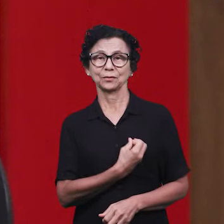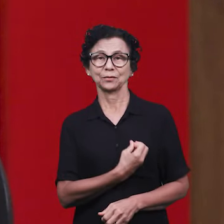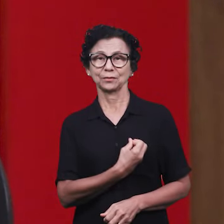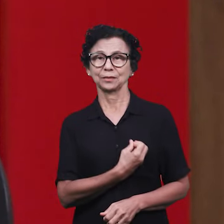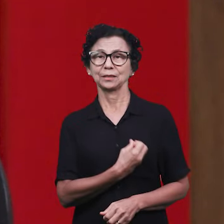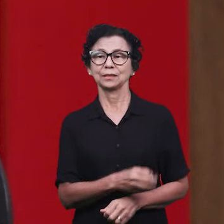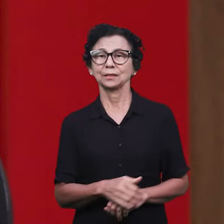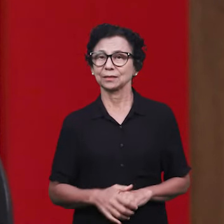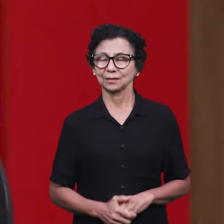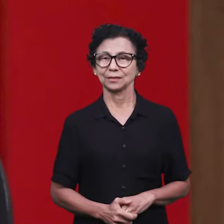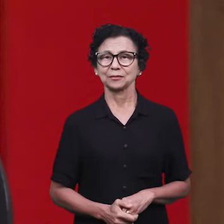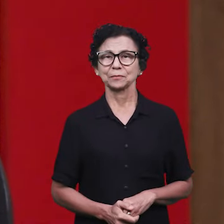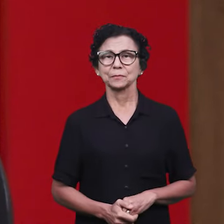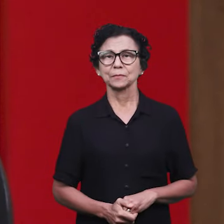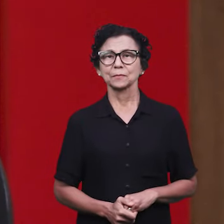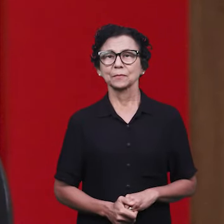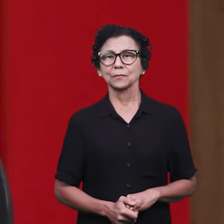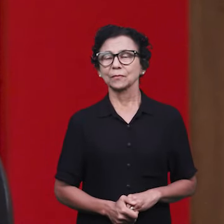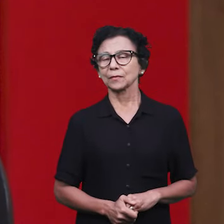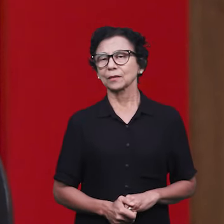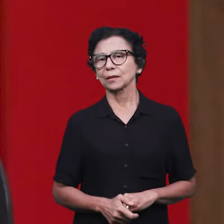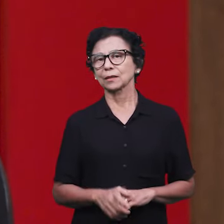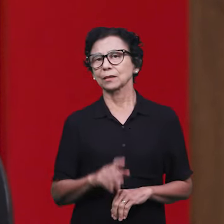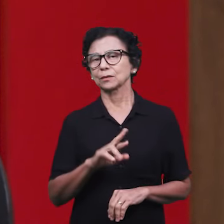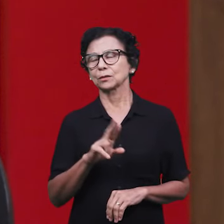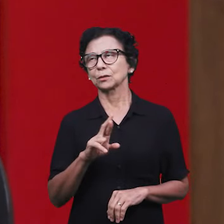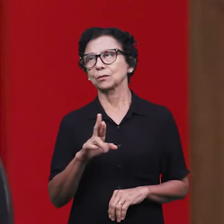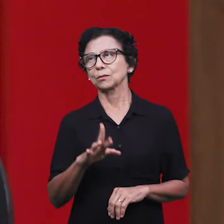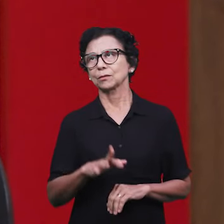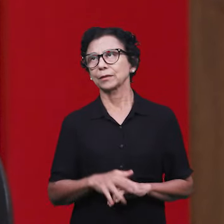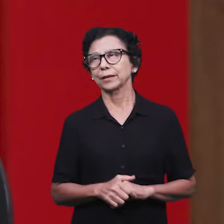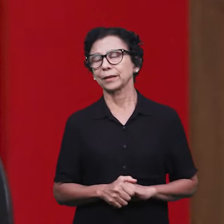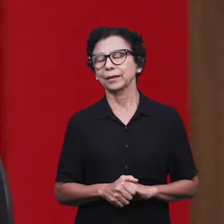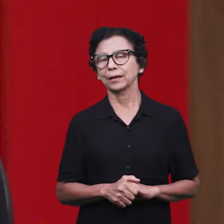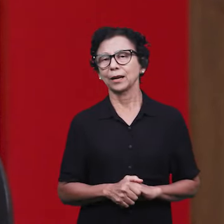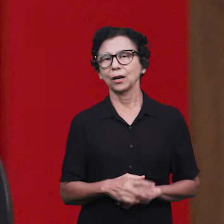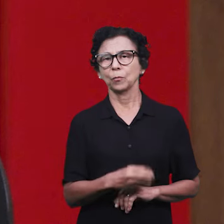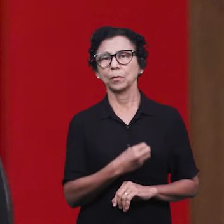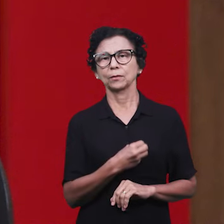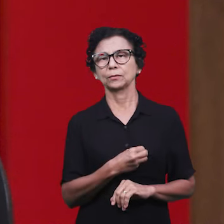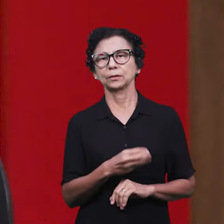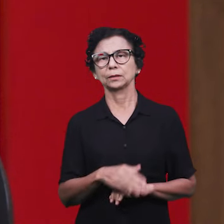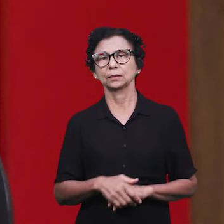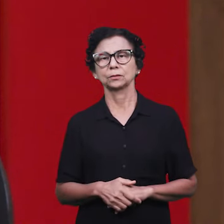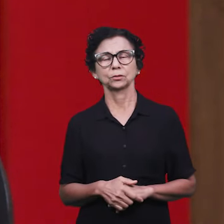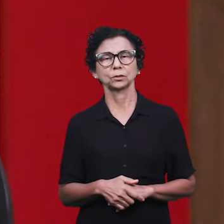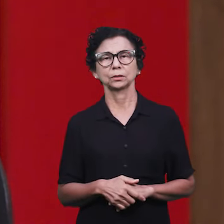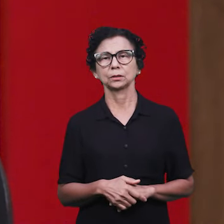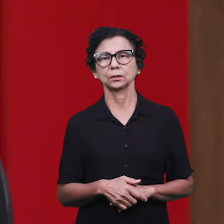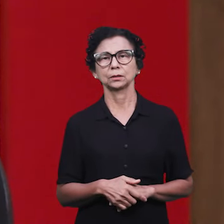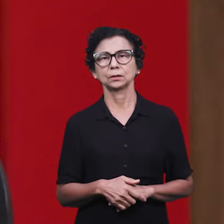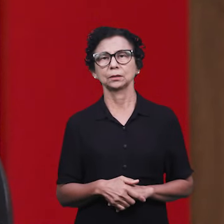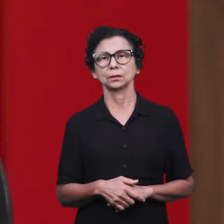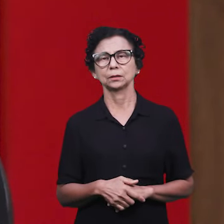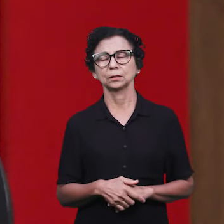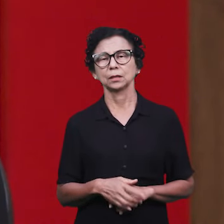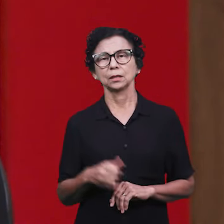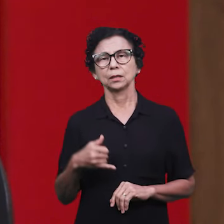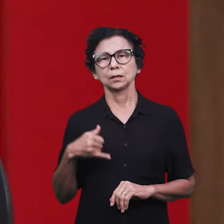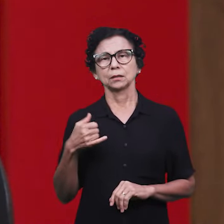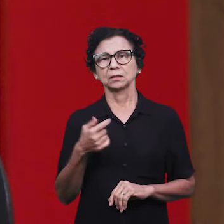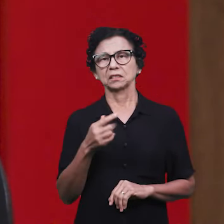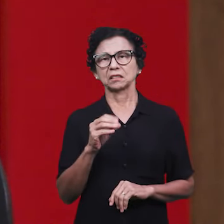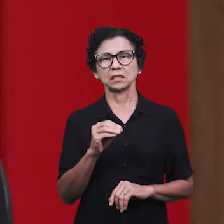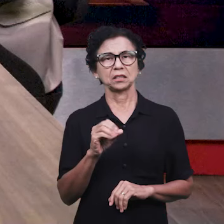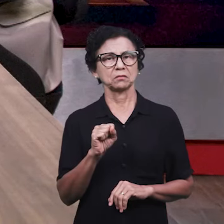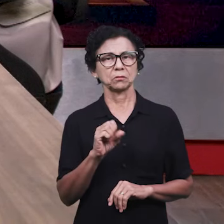vida não de 70, 80, 90, seja quantos anos for, mas uma vida eterna. Então, há muitos pontos que a gente